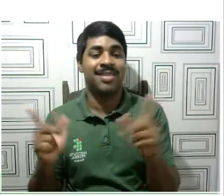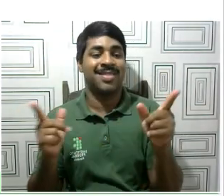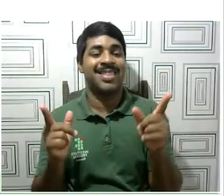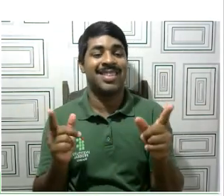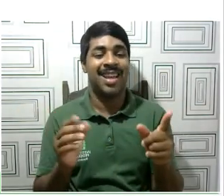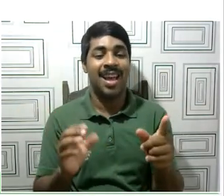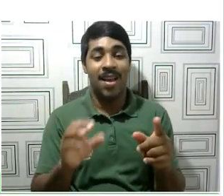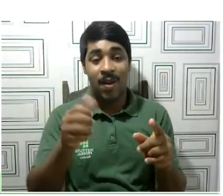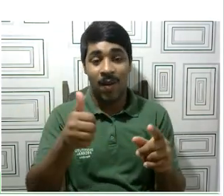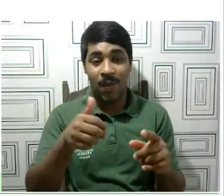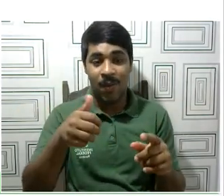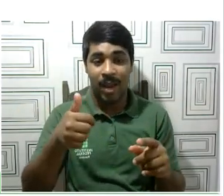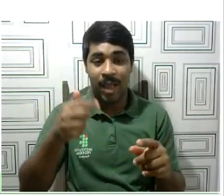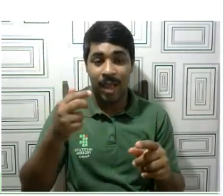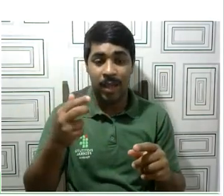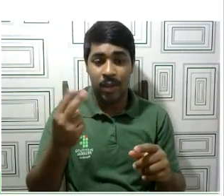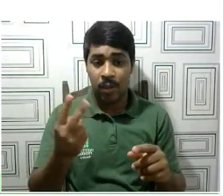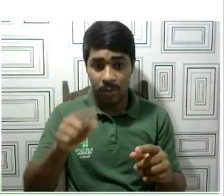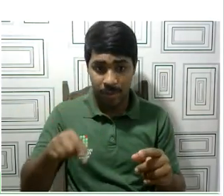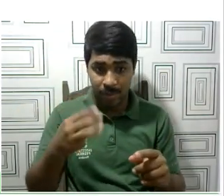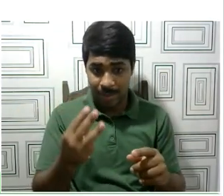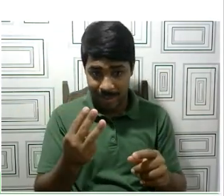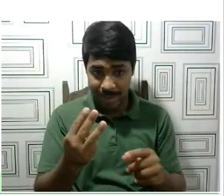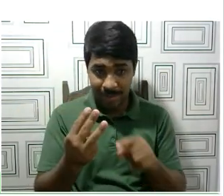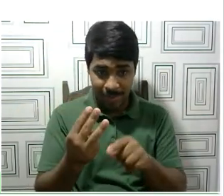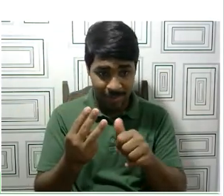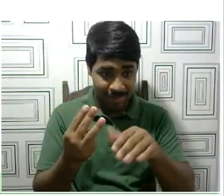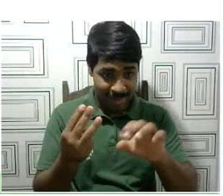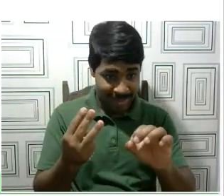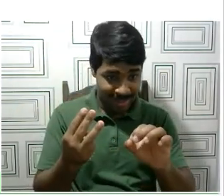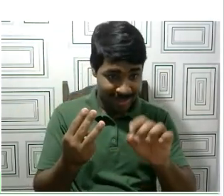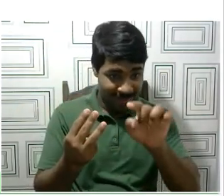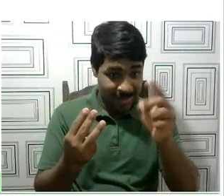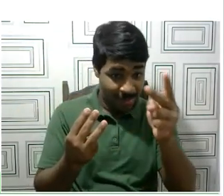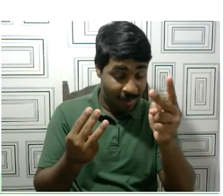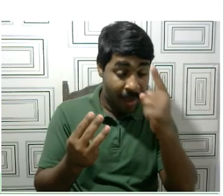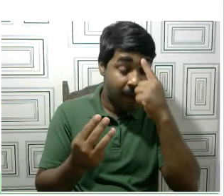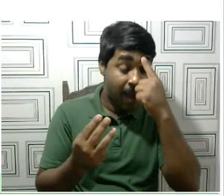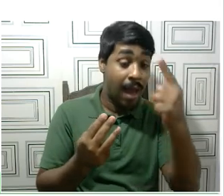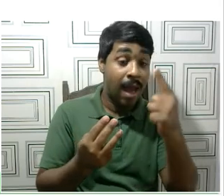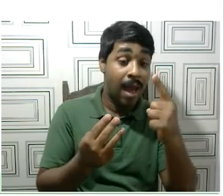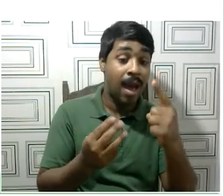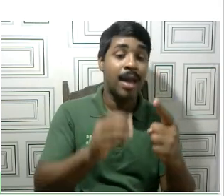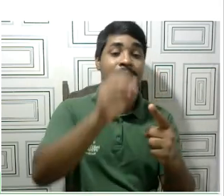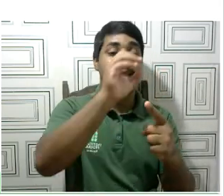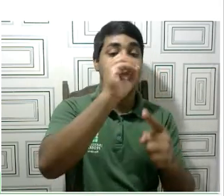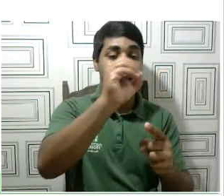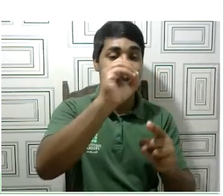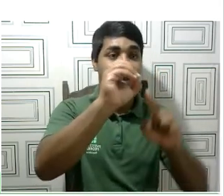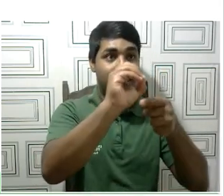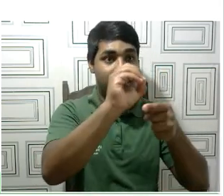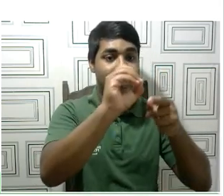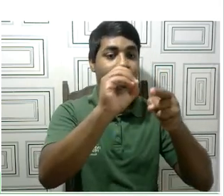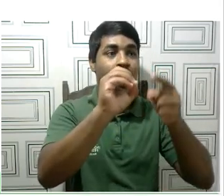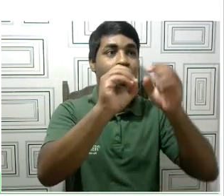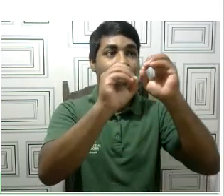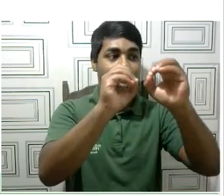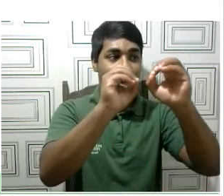E agora aqui, vamos transformar esse número em notação científica, né? Ó, a nossa vírgula ela está bem aqui, tá? Então a gente tem que deslocar